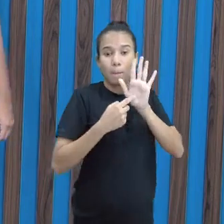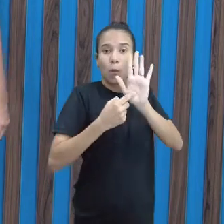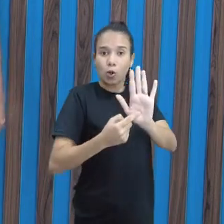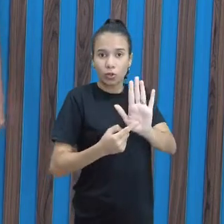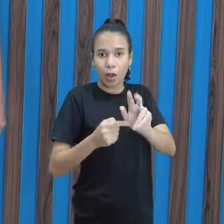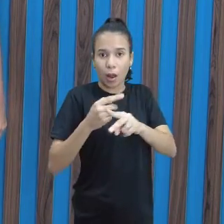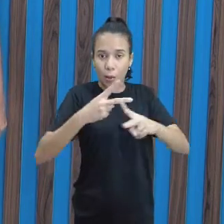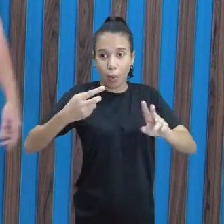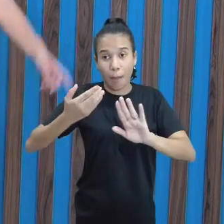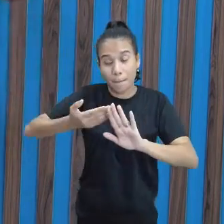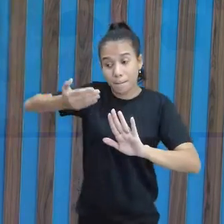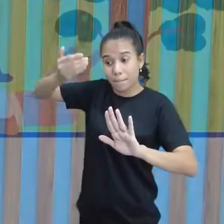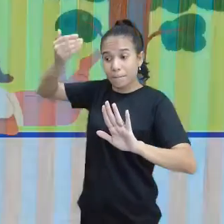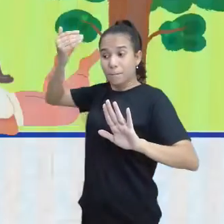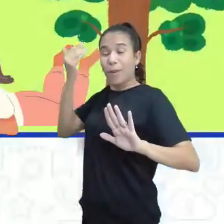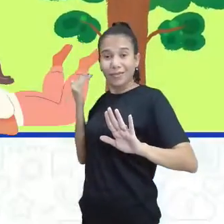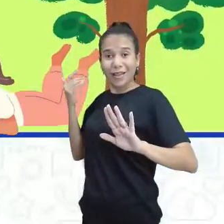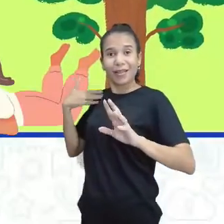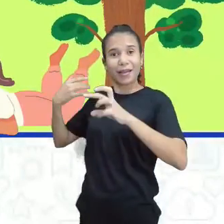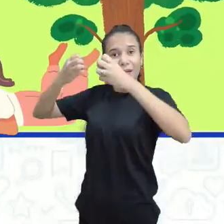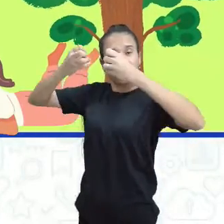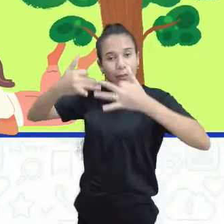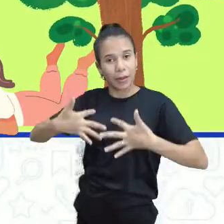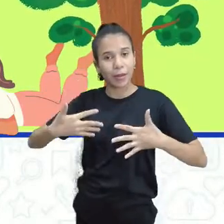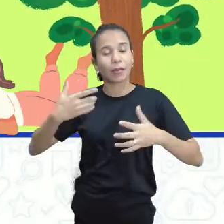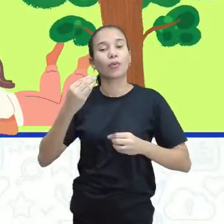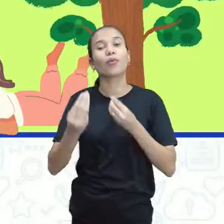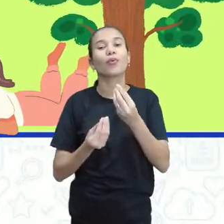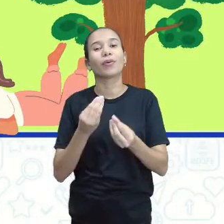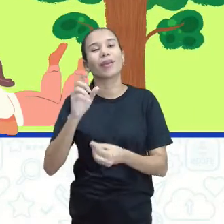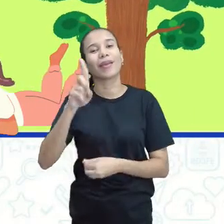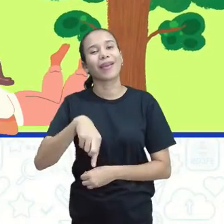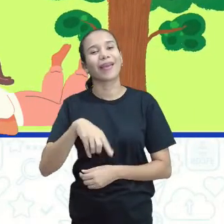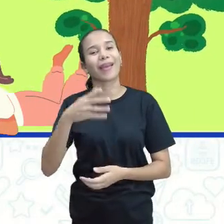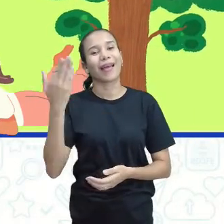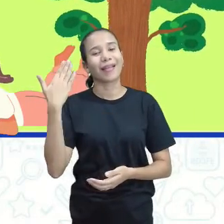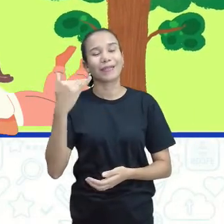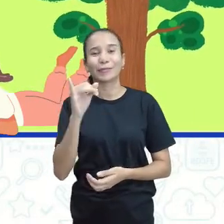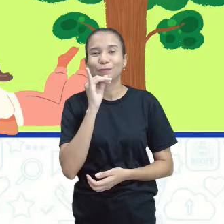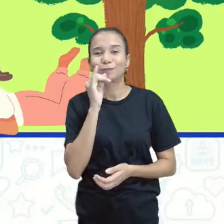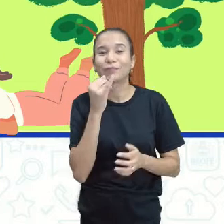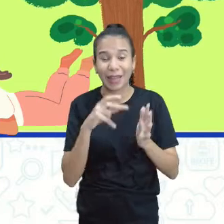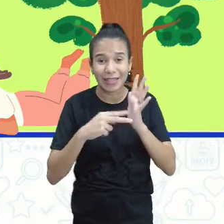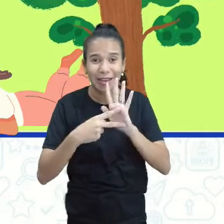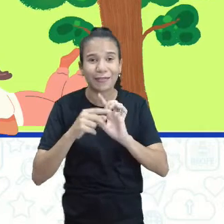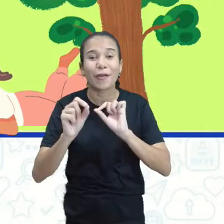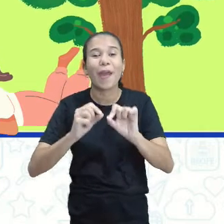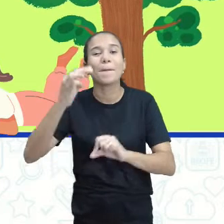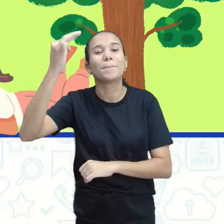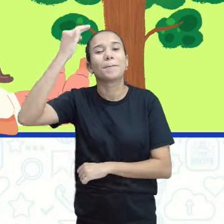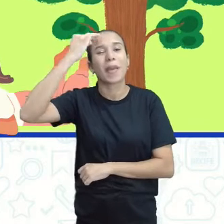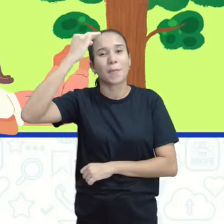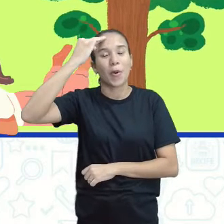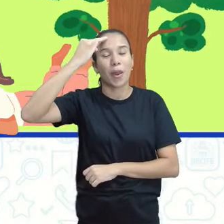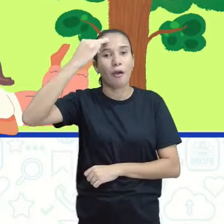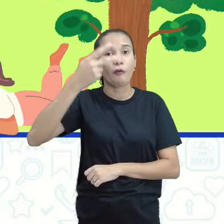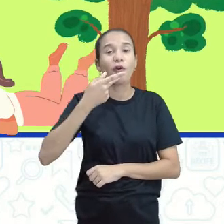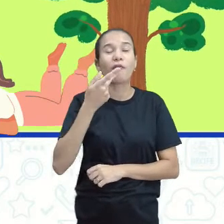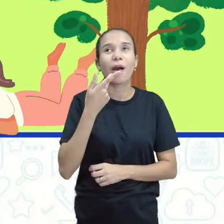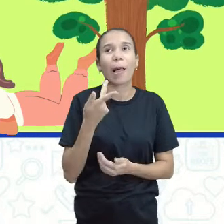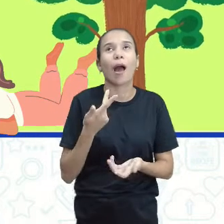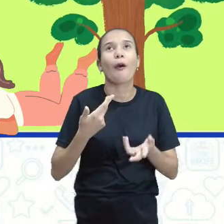época passada, descrevendo o que então era presente, ou seja, as memórias. Porque você vai,